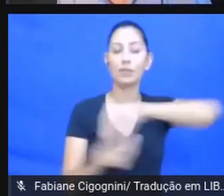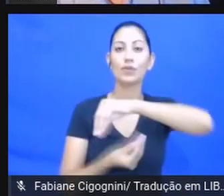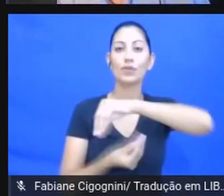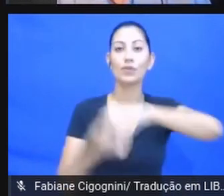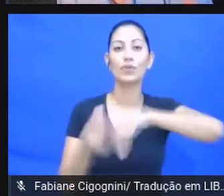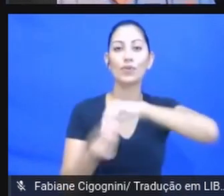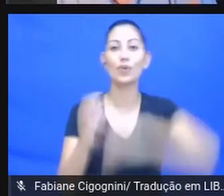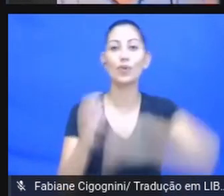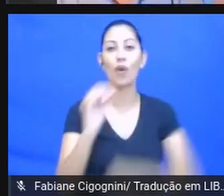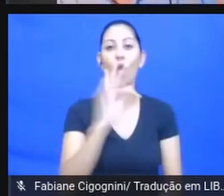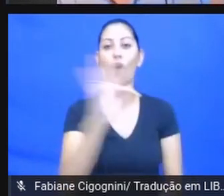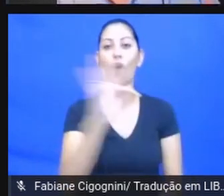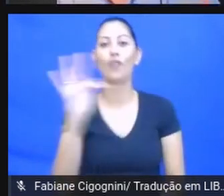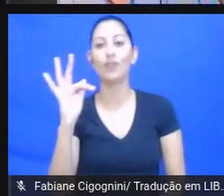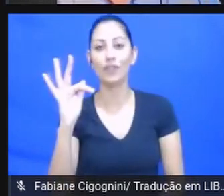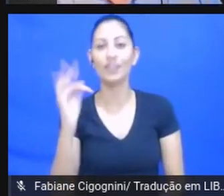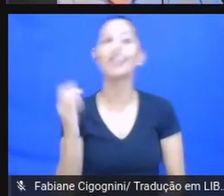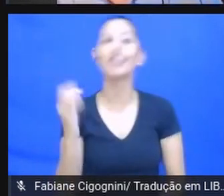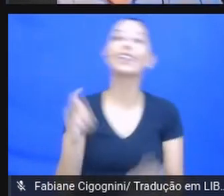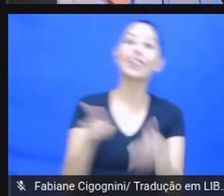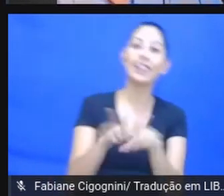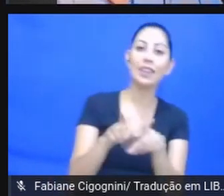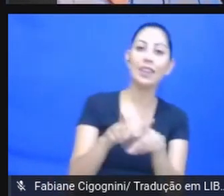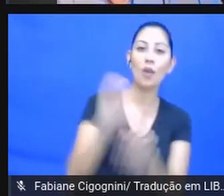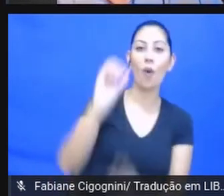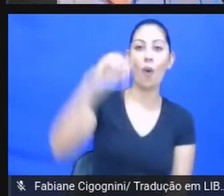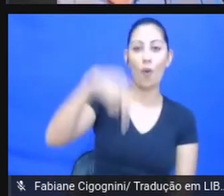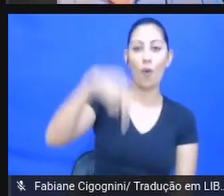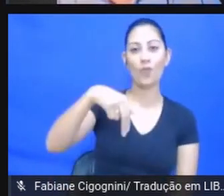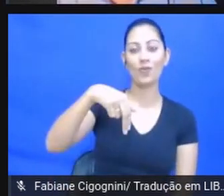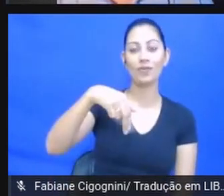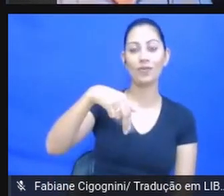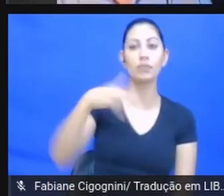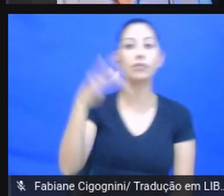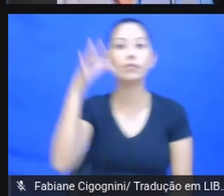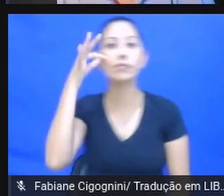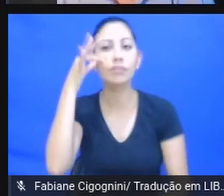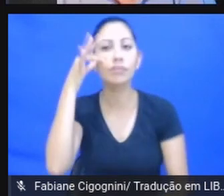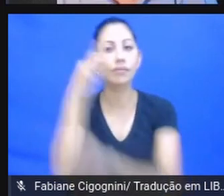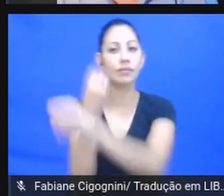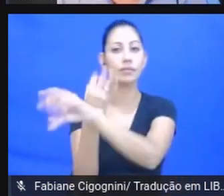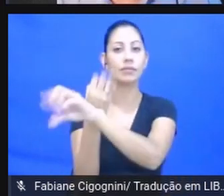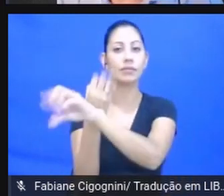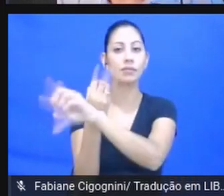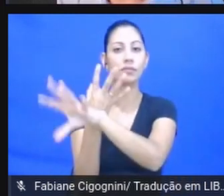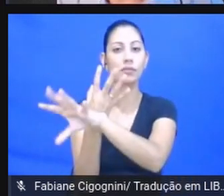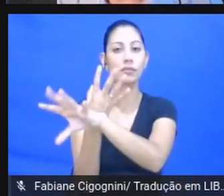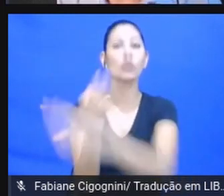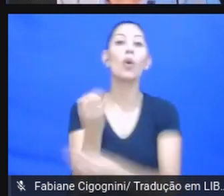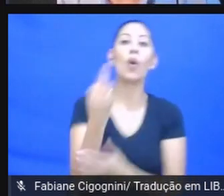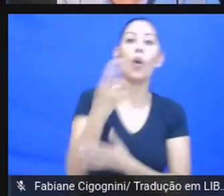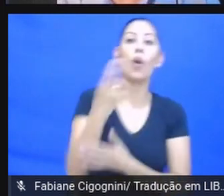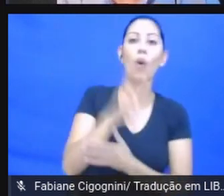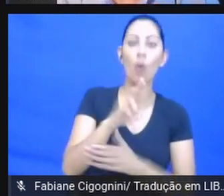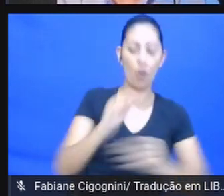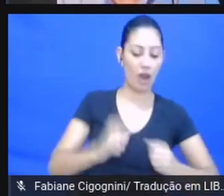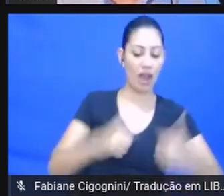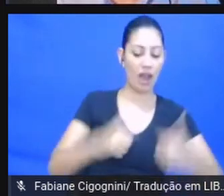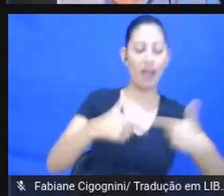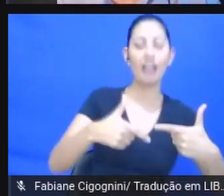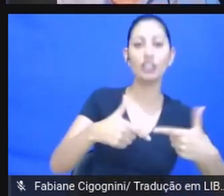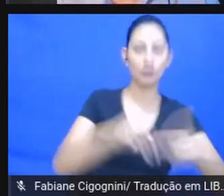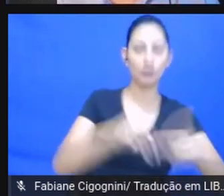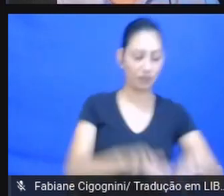dosar o que cada um pode fazer no seu tempo e o que vale a pena fazer quando estamos